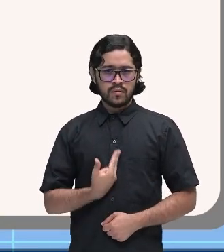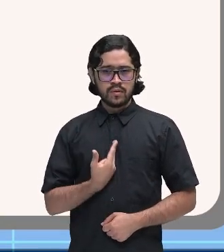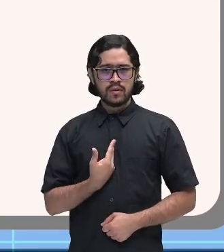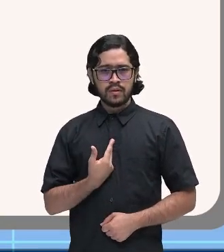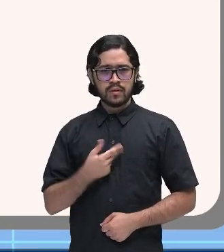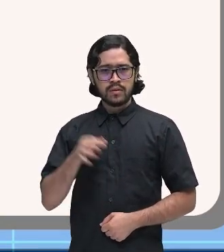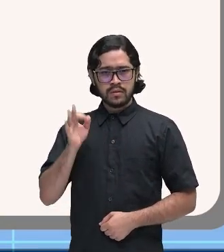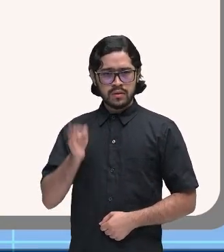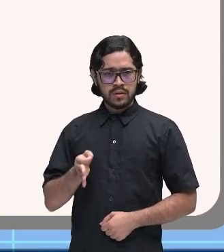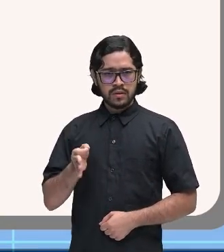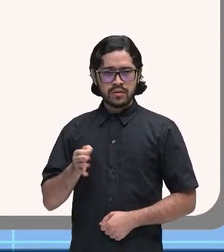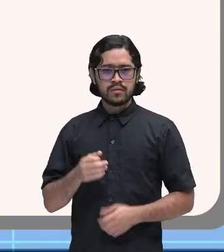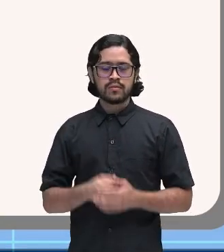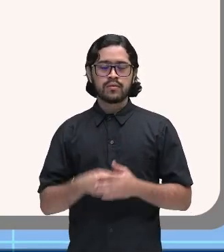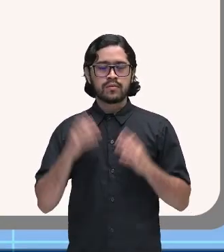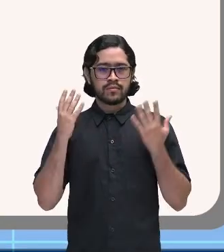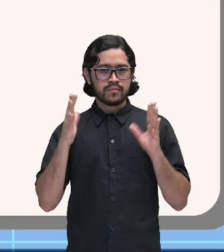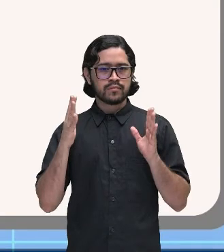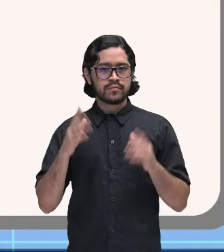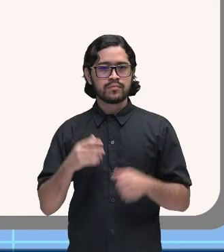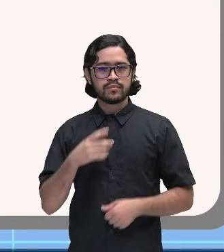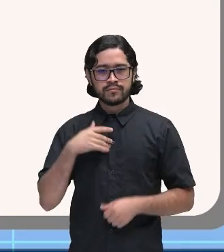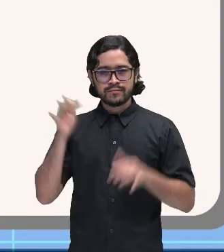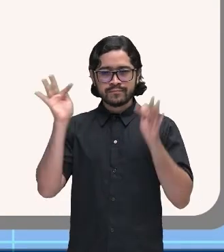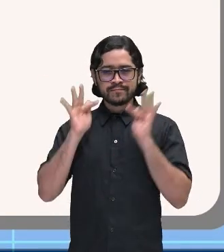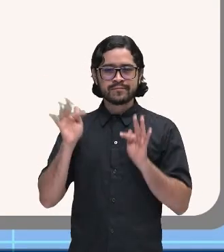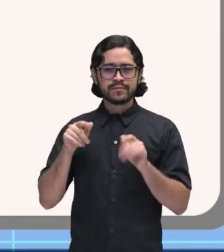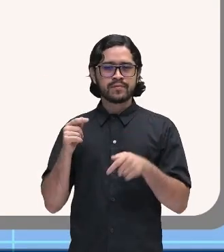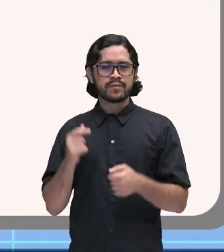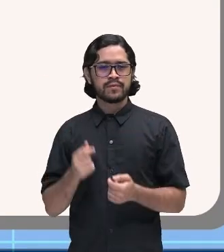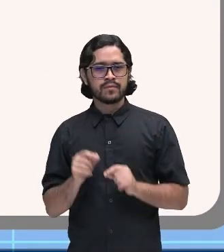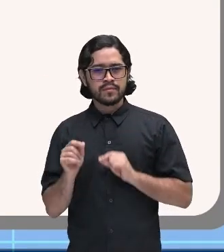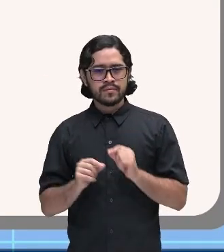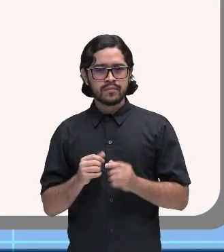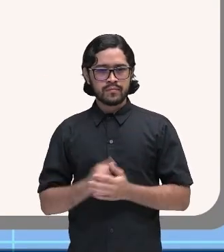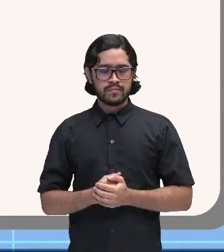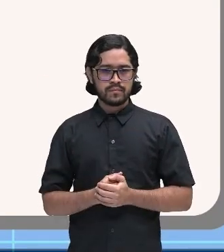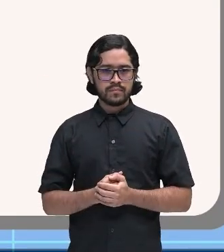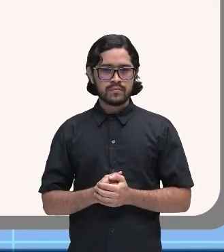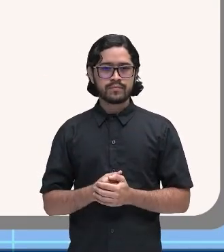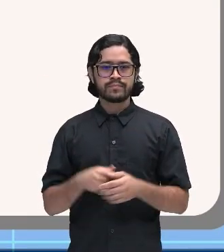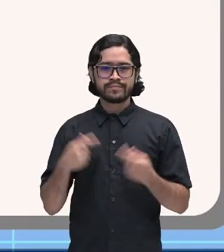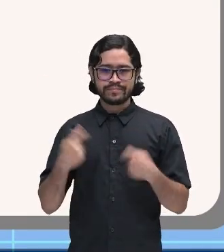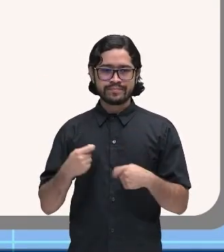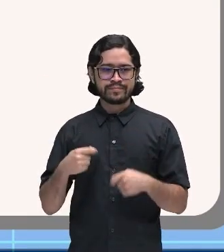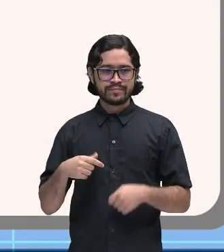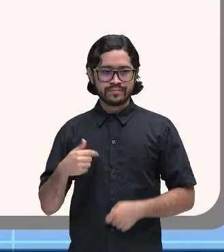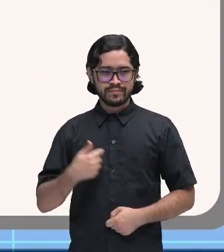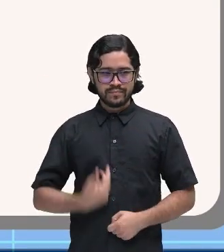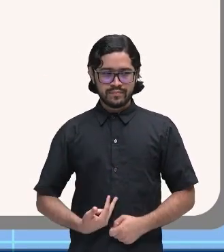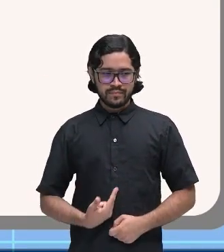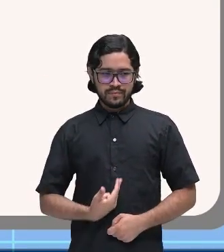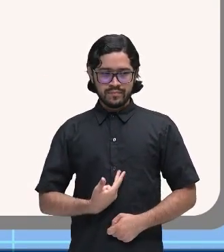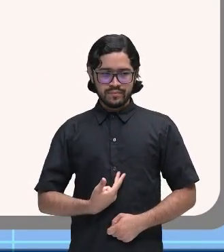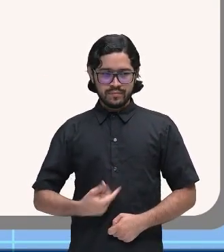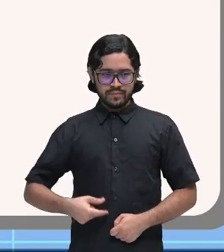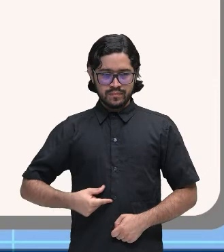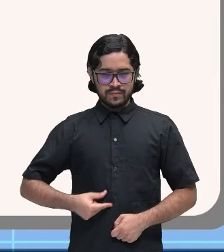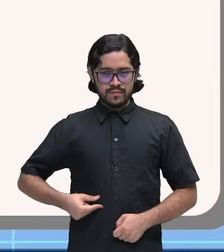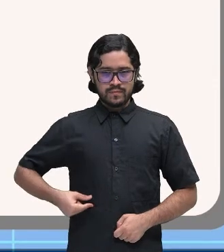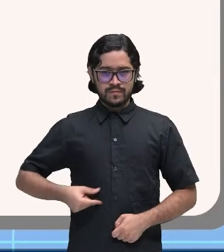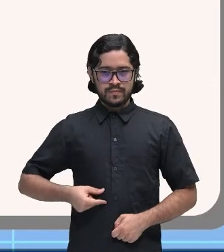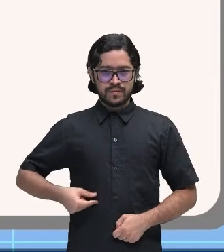muito feliz. O que fizeram? Rita responde: precisaram retirar minha vesícula biliar. Olha que termo,